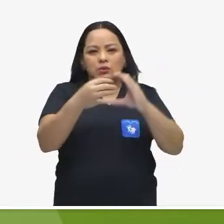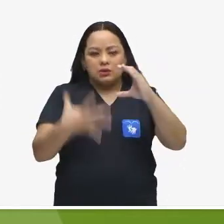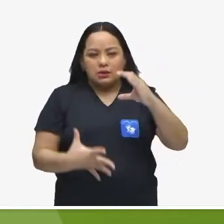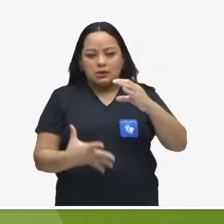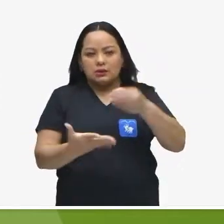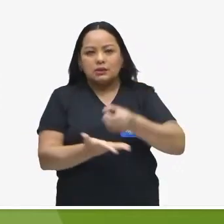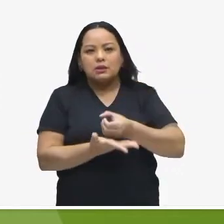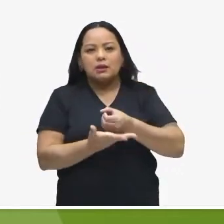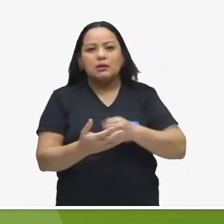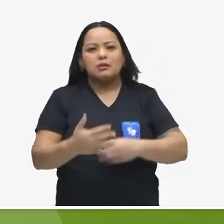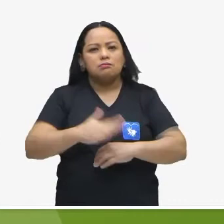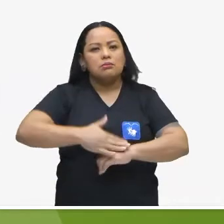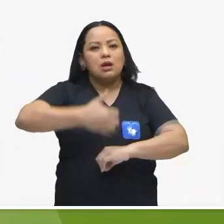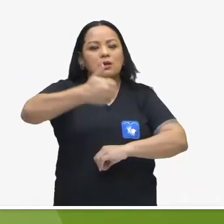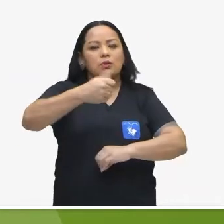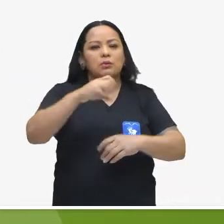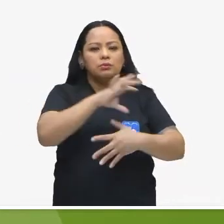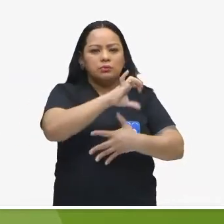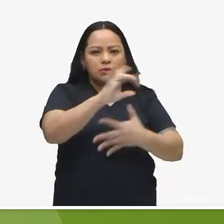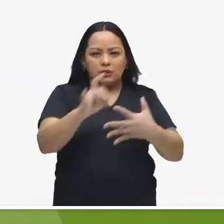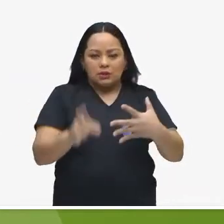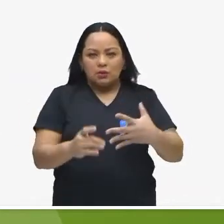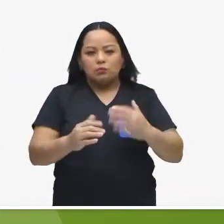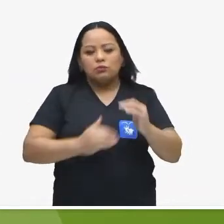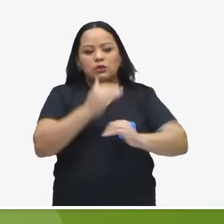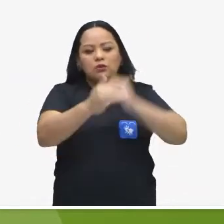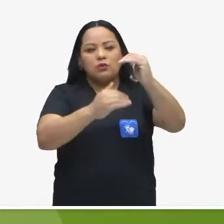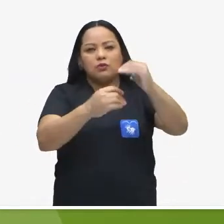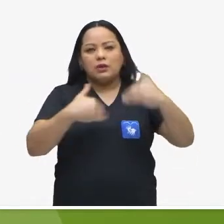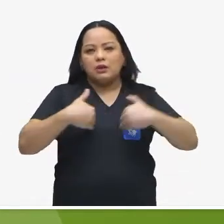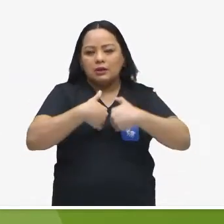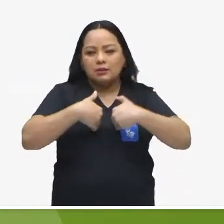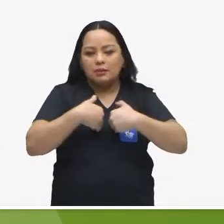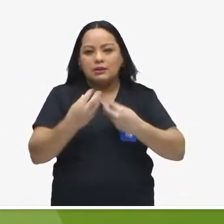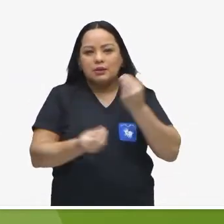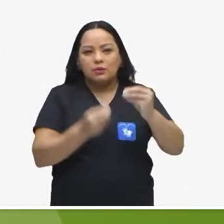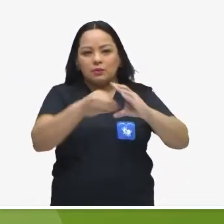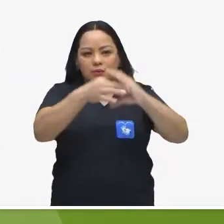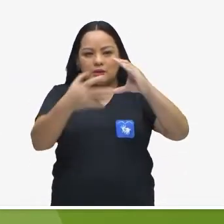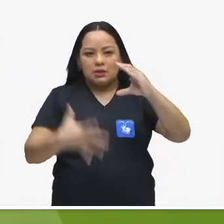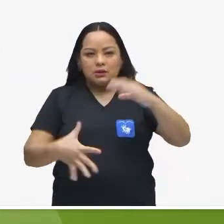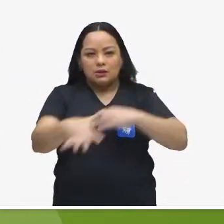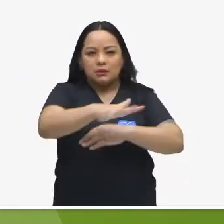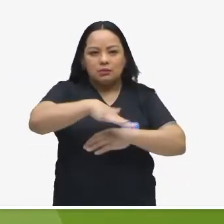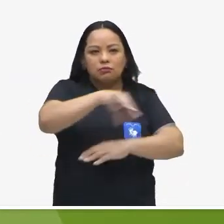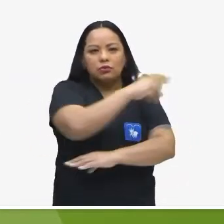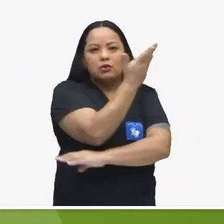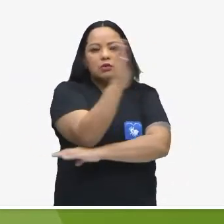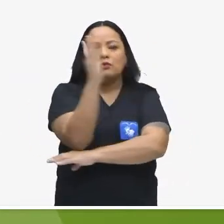que esses animais se desenvolvessem são as características da savana